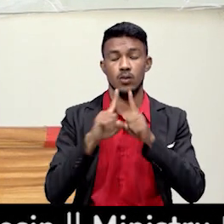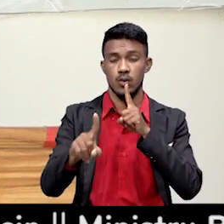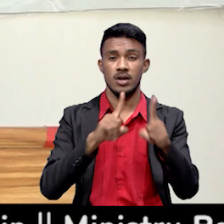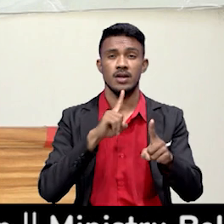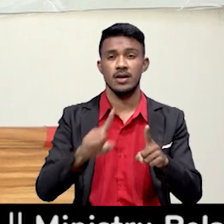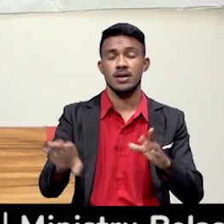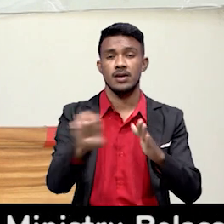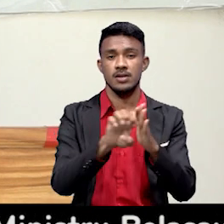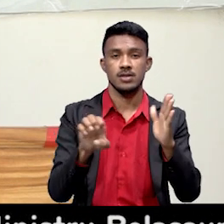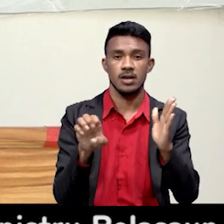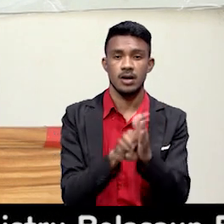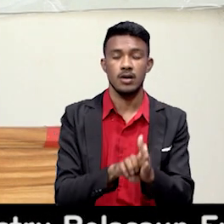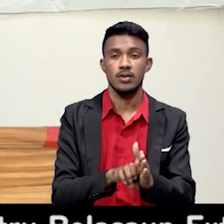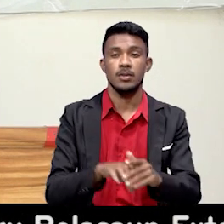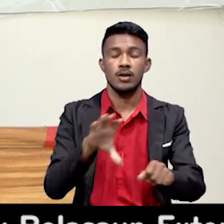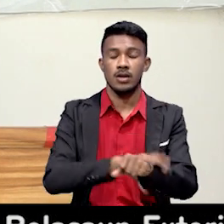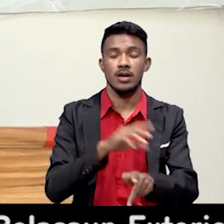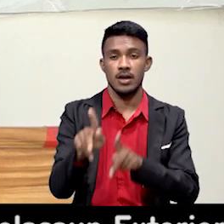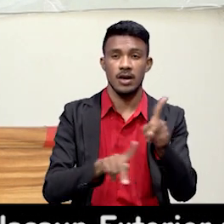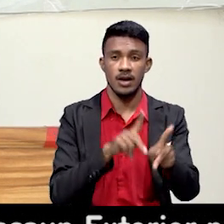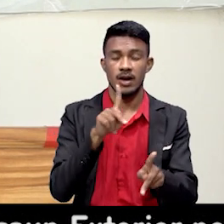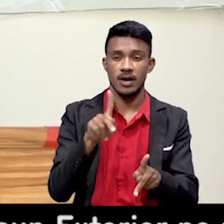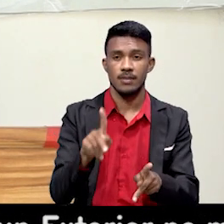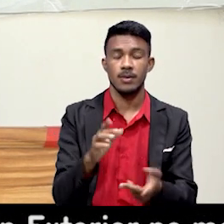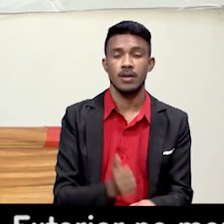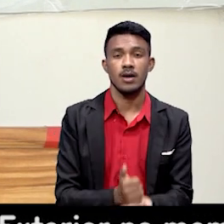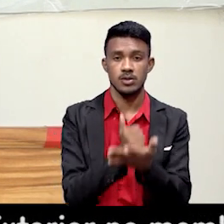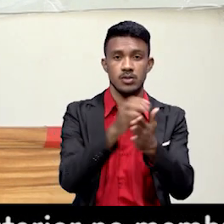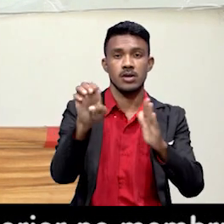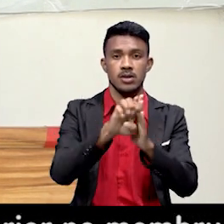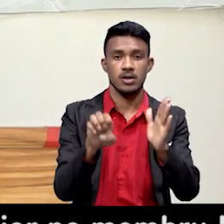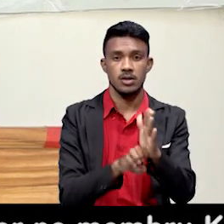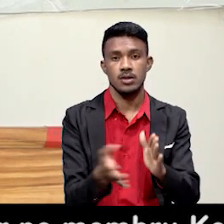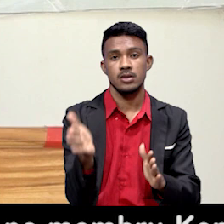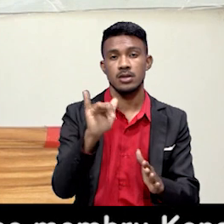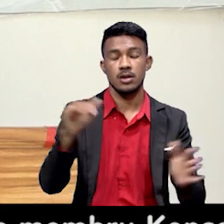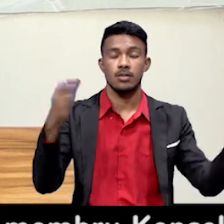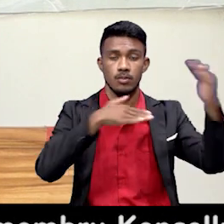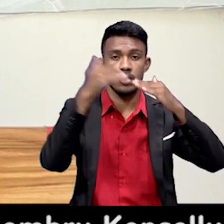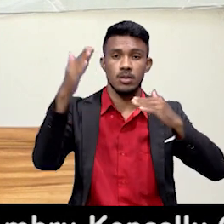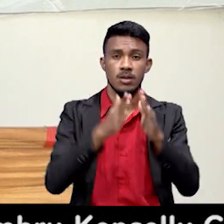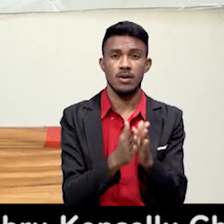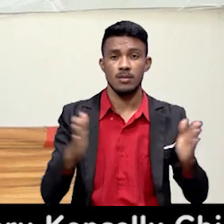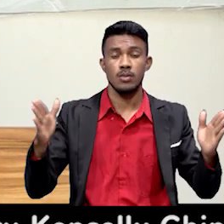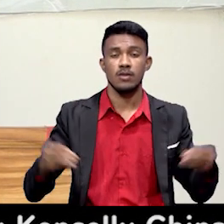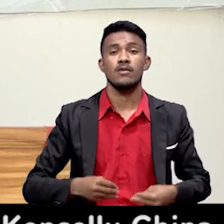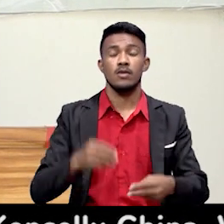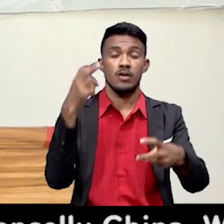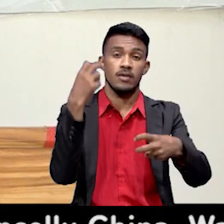estado recompensa cidadão na be contribuir ba estado ne ane ba sire ne problema bot ne preso fo prejuízo ba